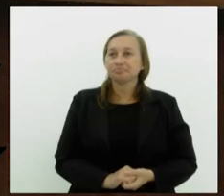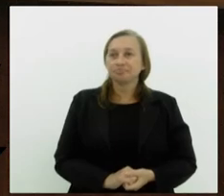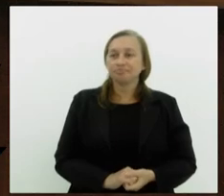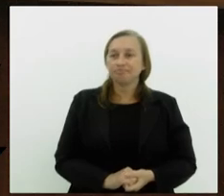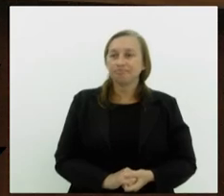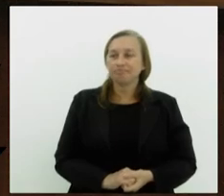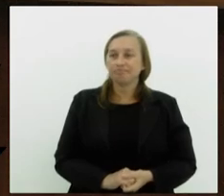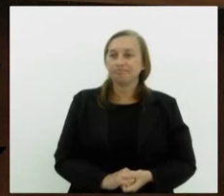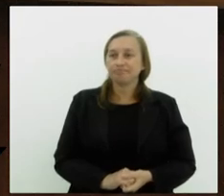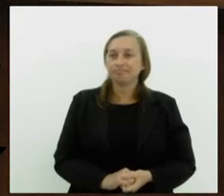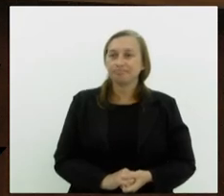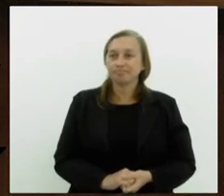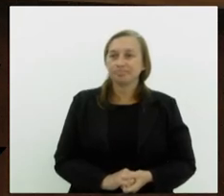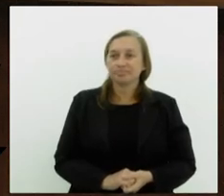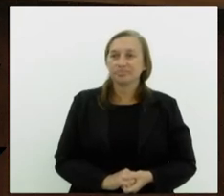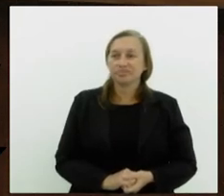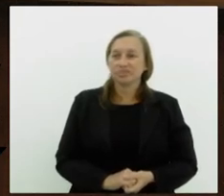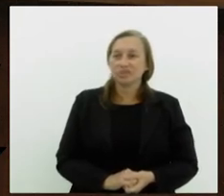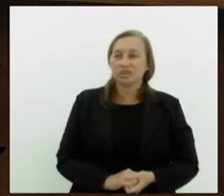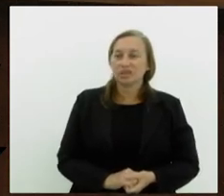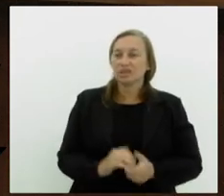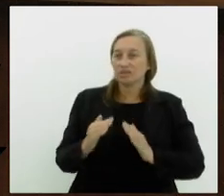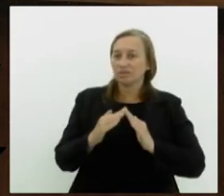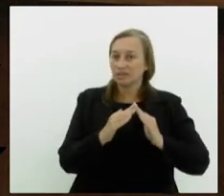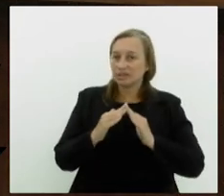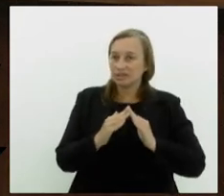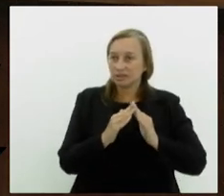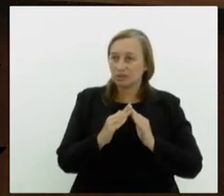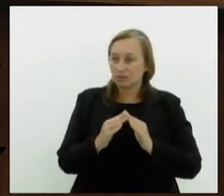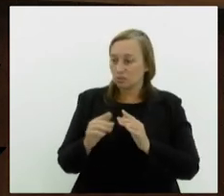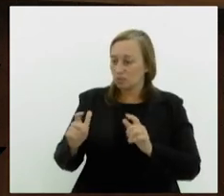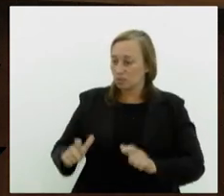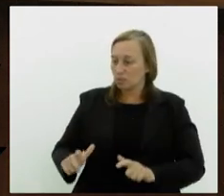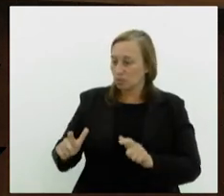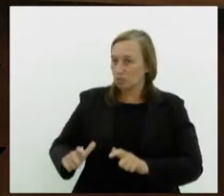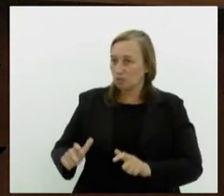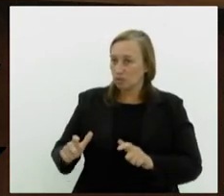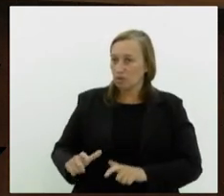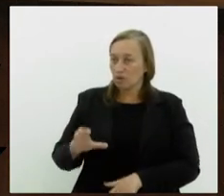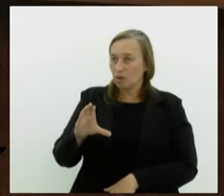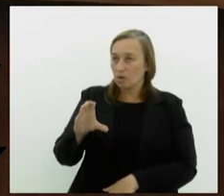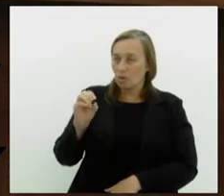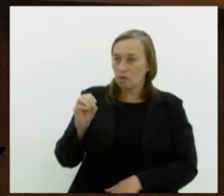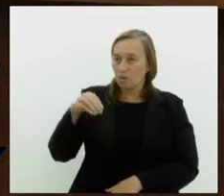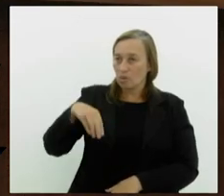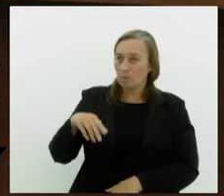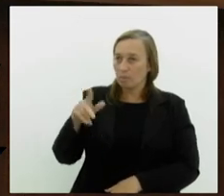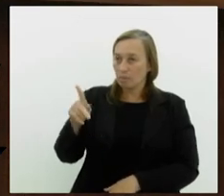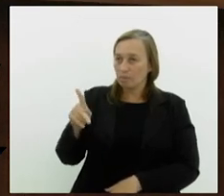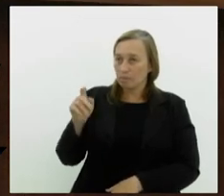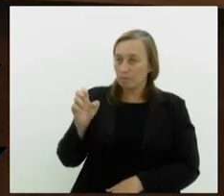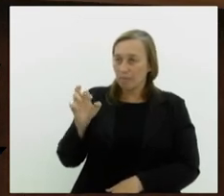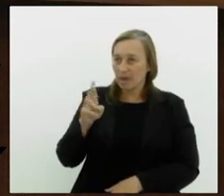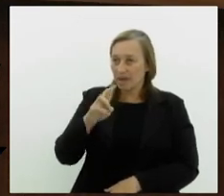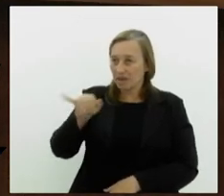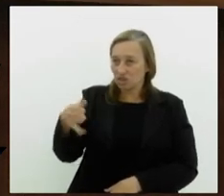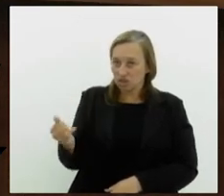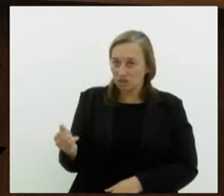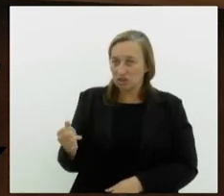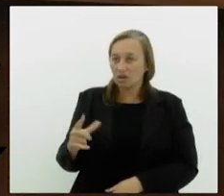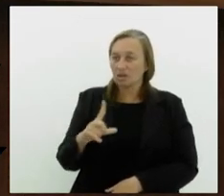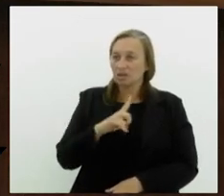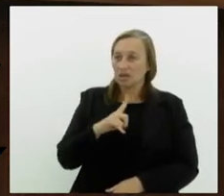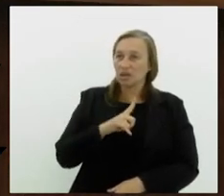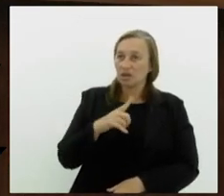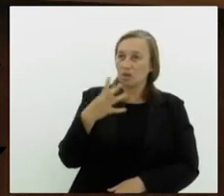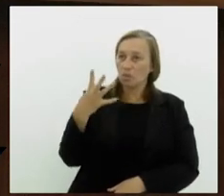aquilo venha, porque temos ali vizinho à região, justamente a região do Comperge. O Comperge possui